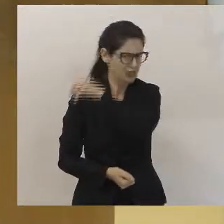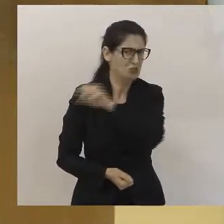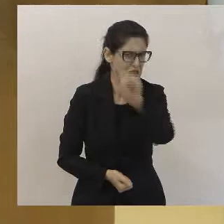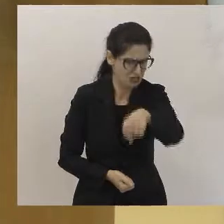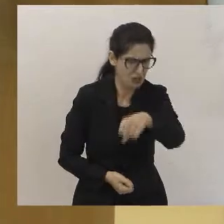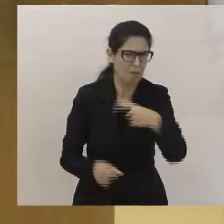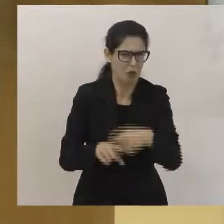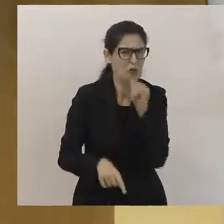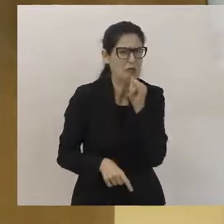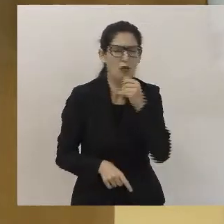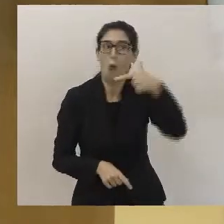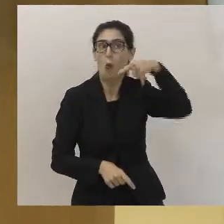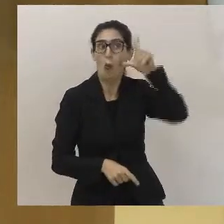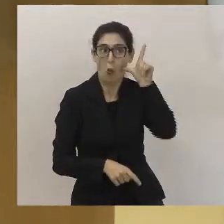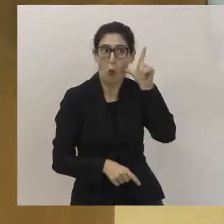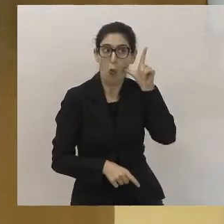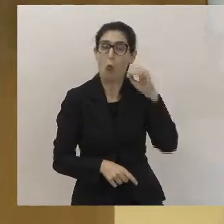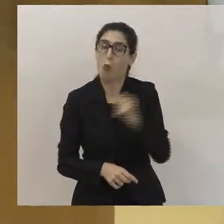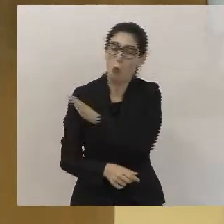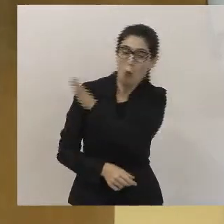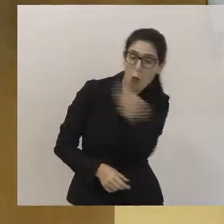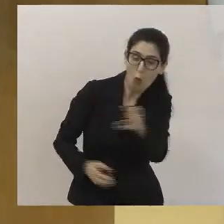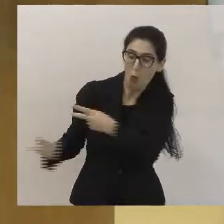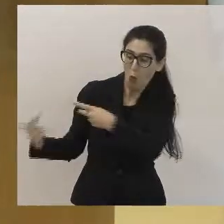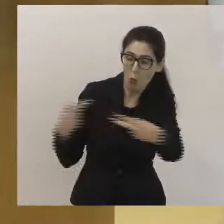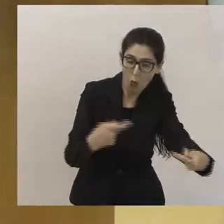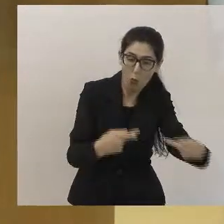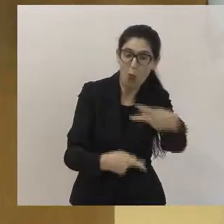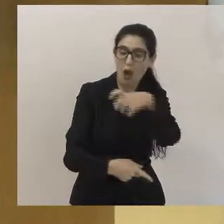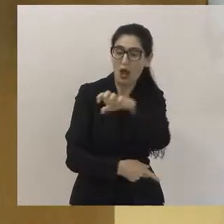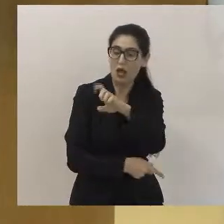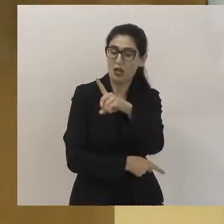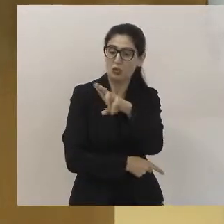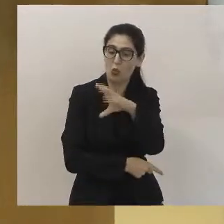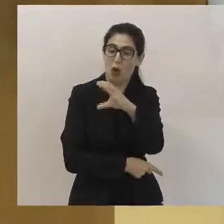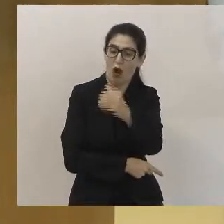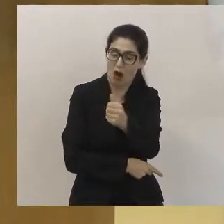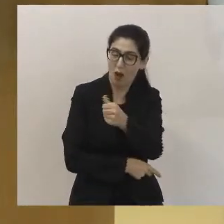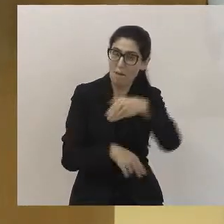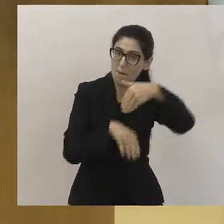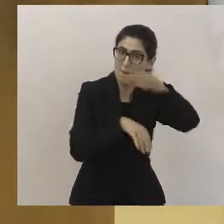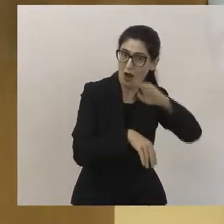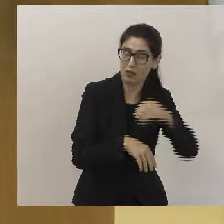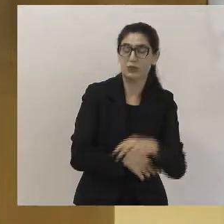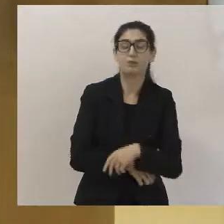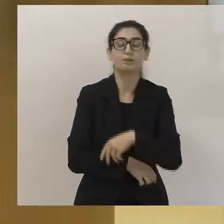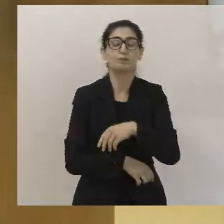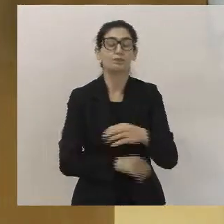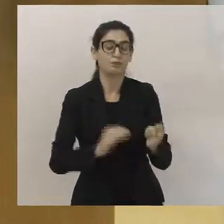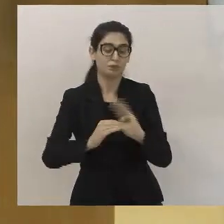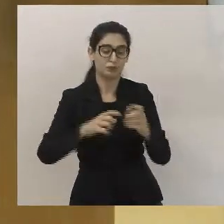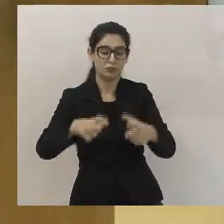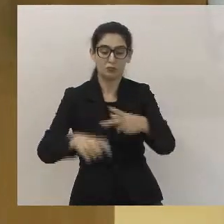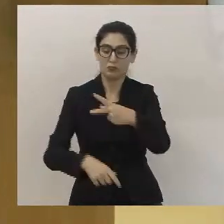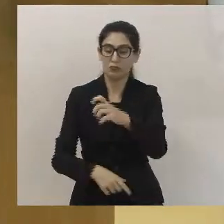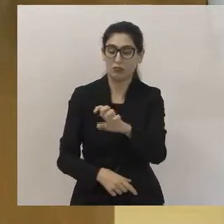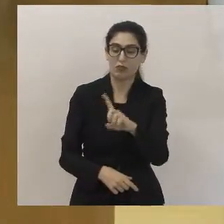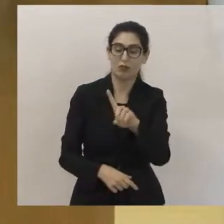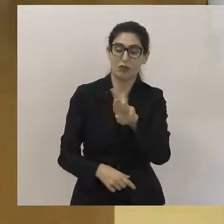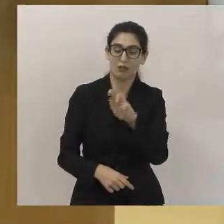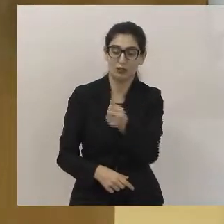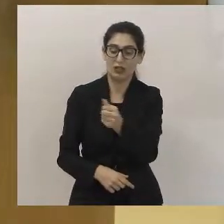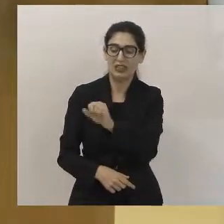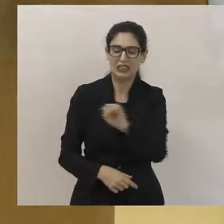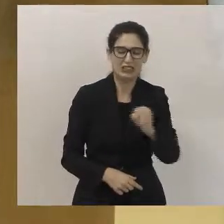estive lá ontem no educamais lá na pedra santa lá no parque santo antônio mas nem gente